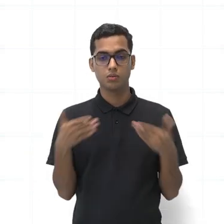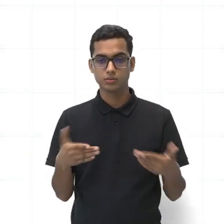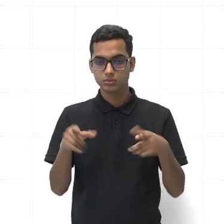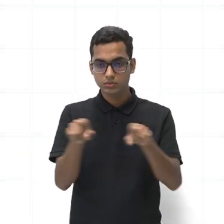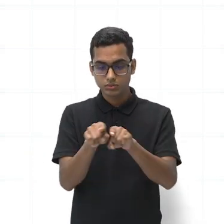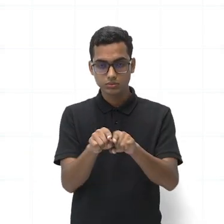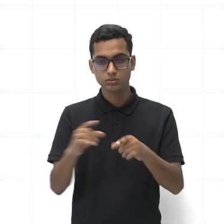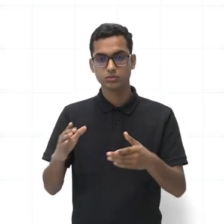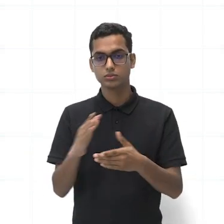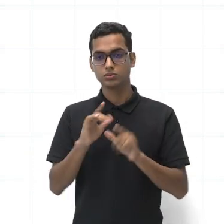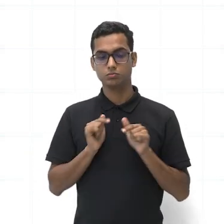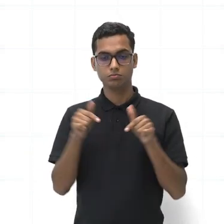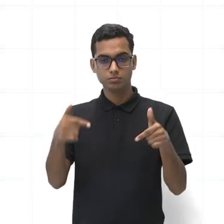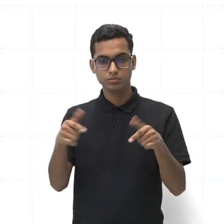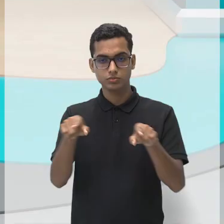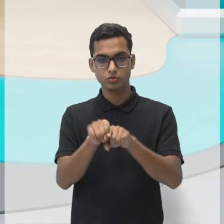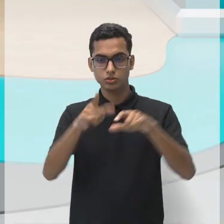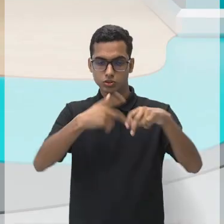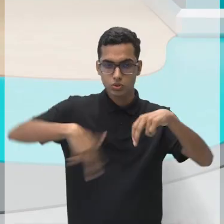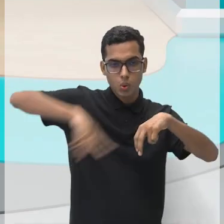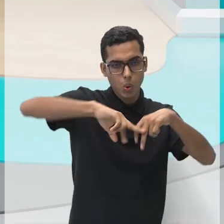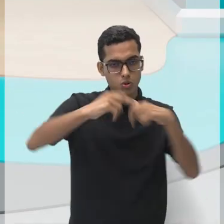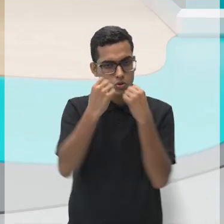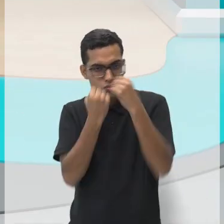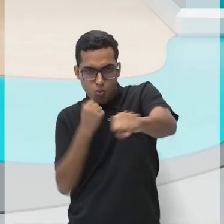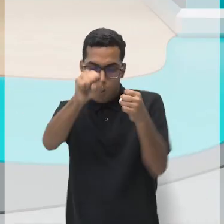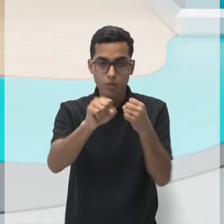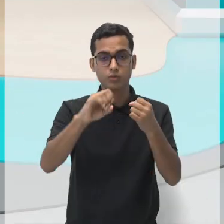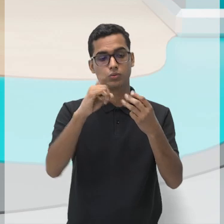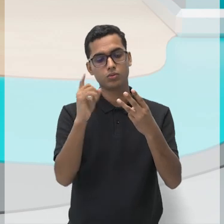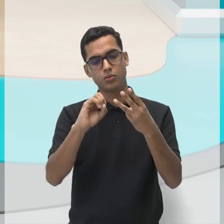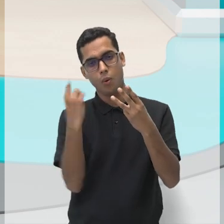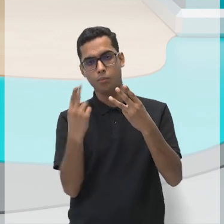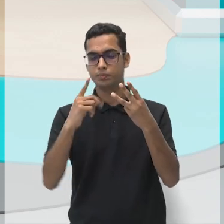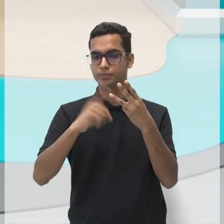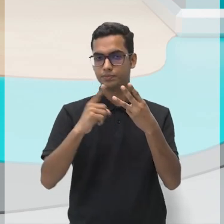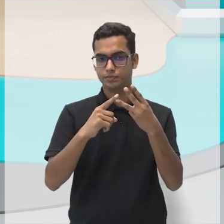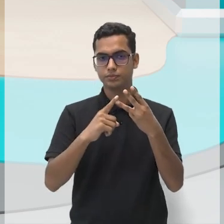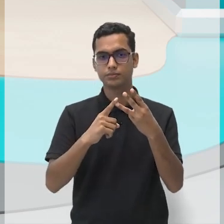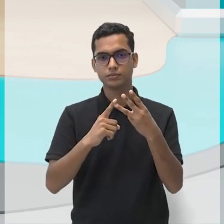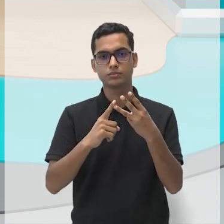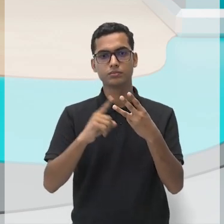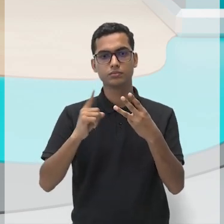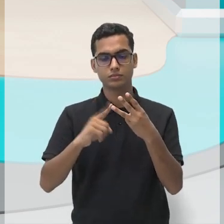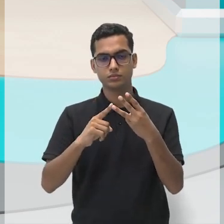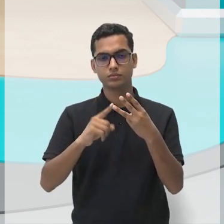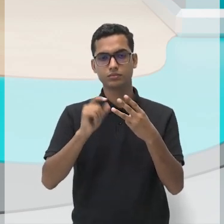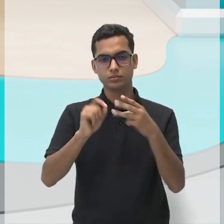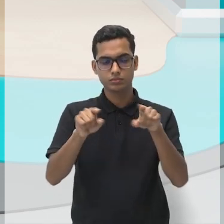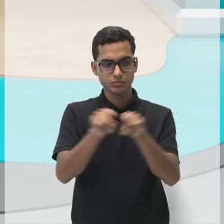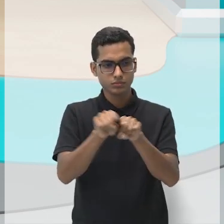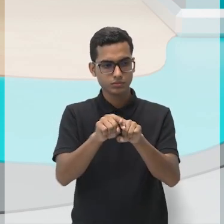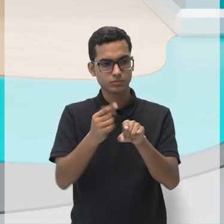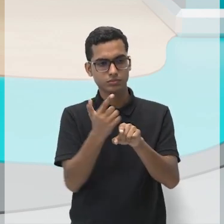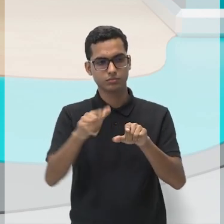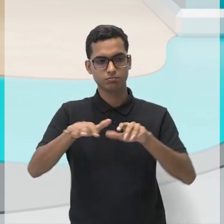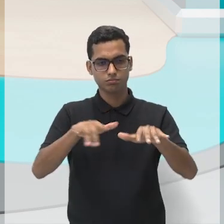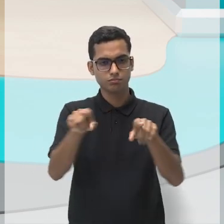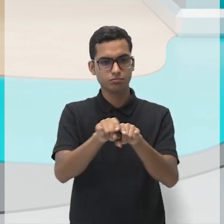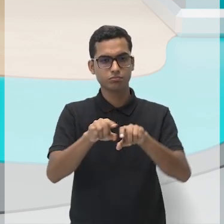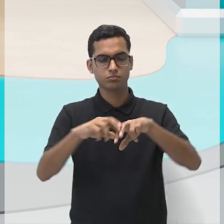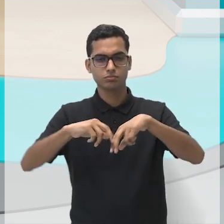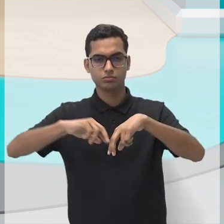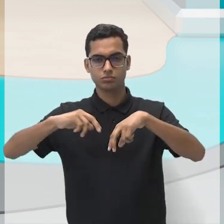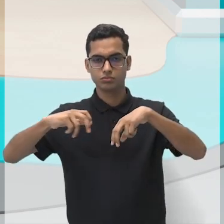da luta do tarracá. Certo? Muito bem. Vamos ver aí, relembrar um pouquinho dessa